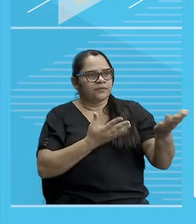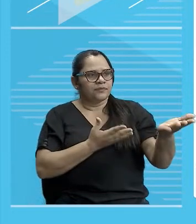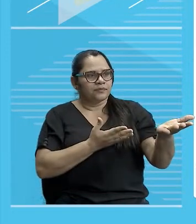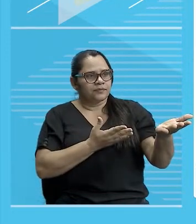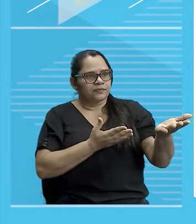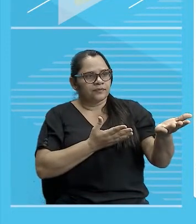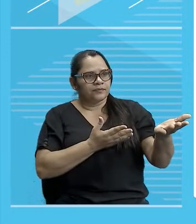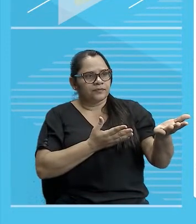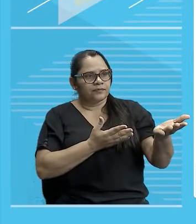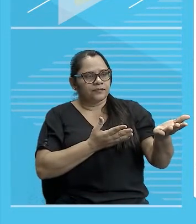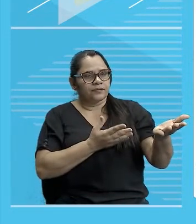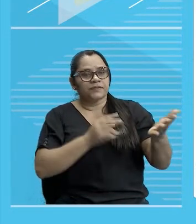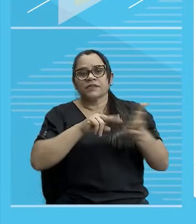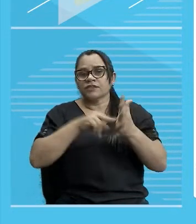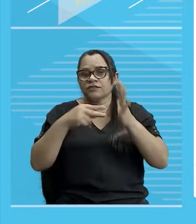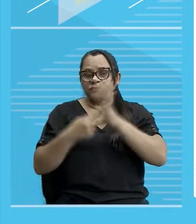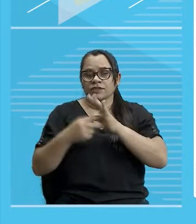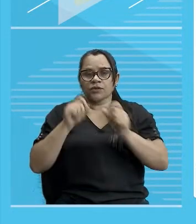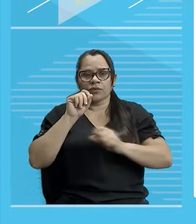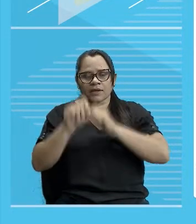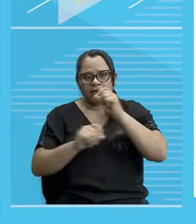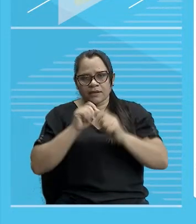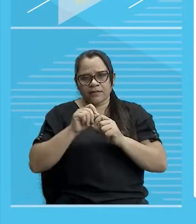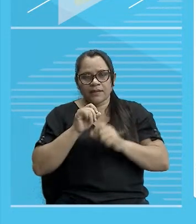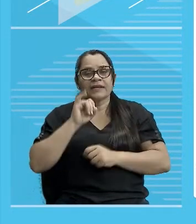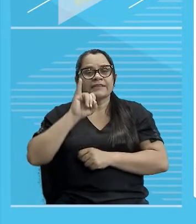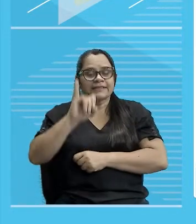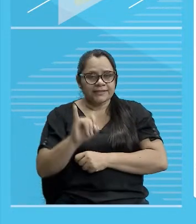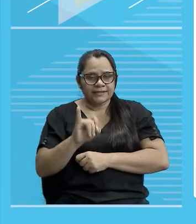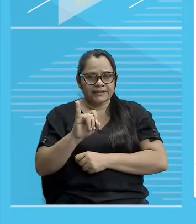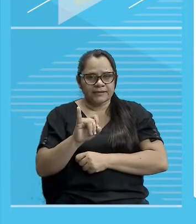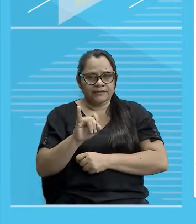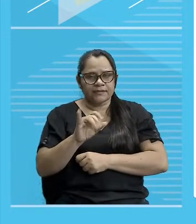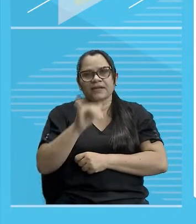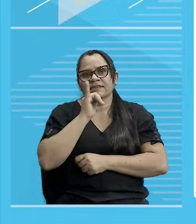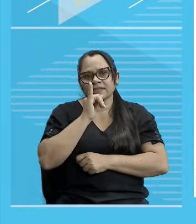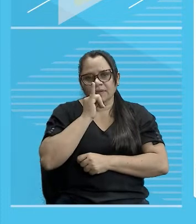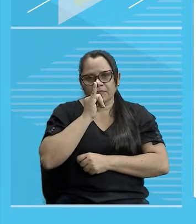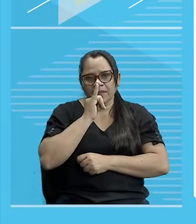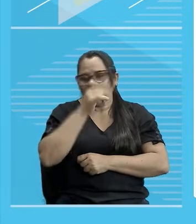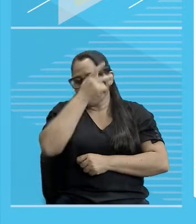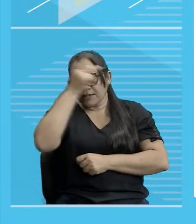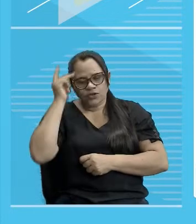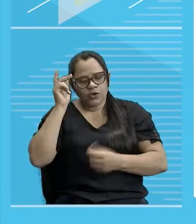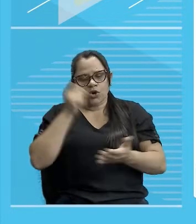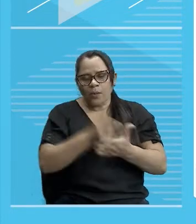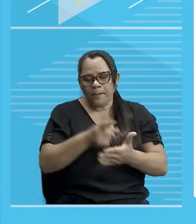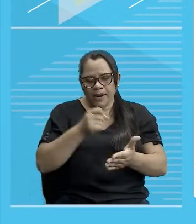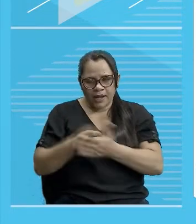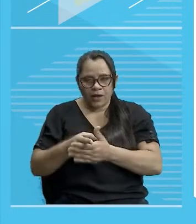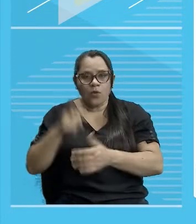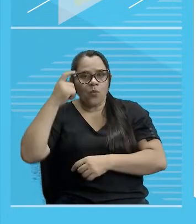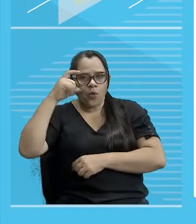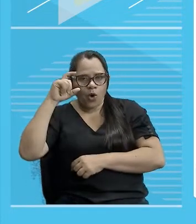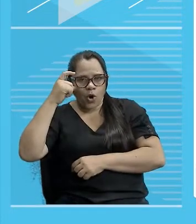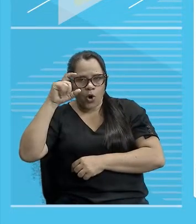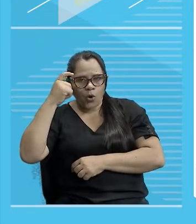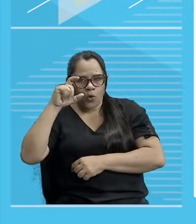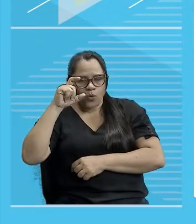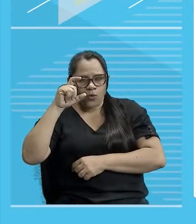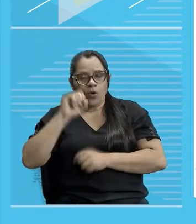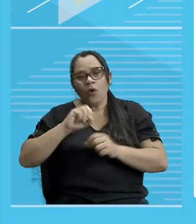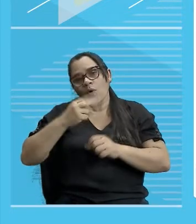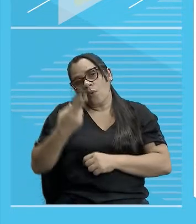em caso significa o quê se ligue Nalva você comprar um produto um óculos um